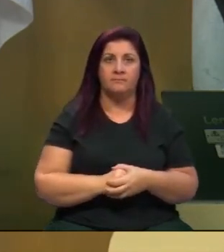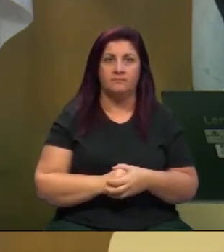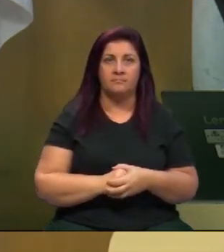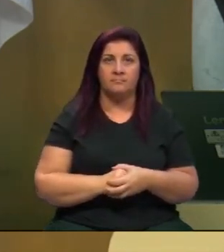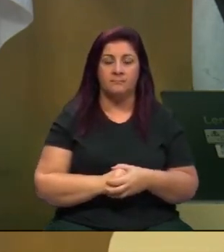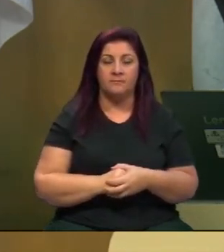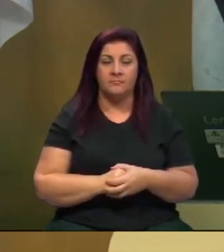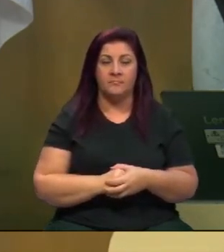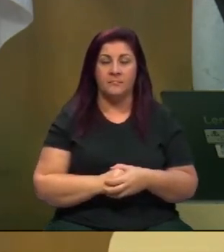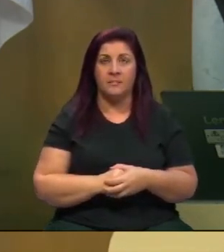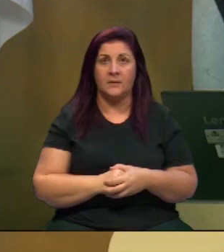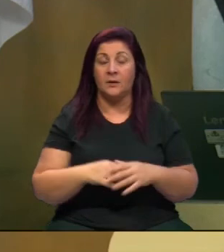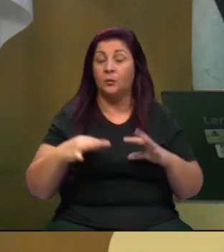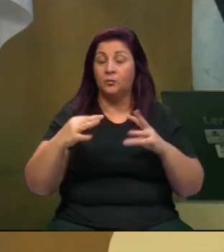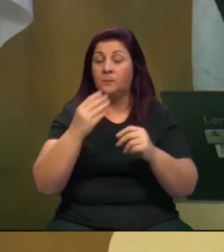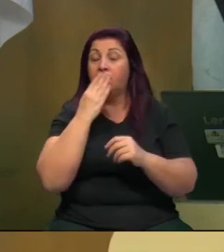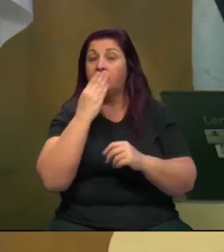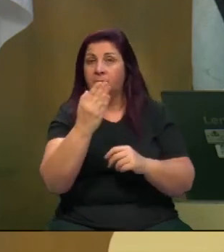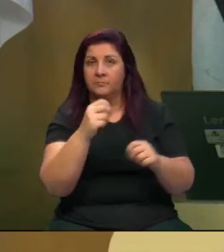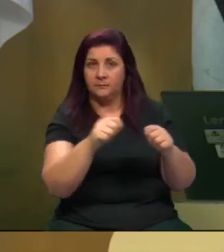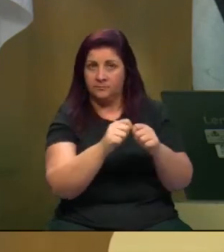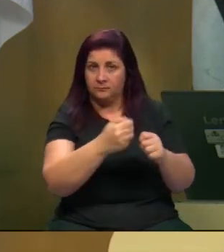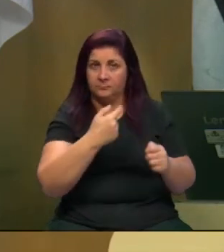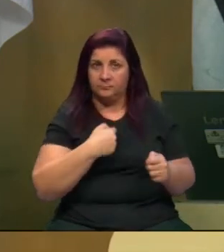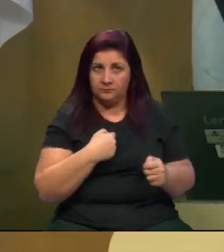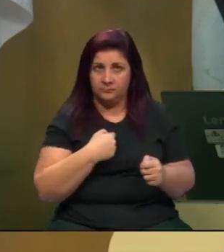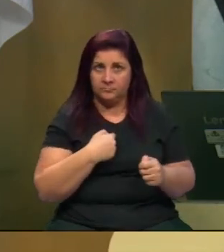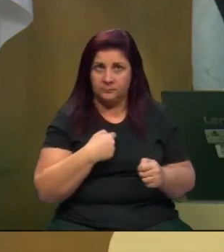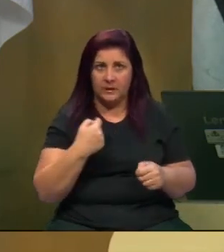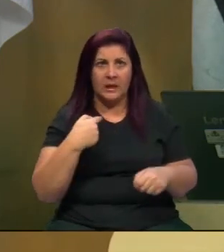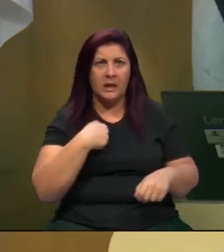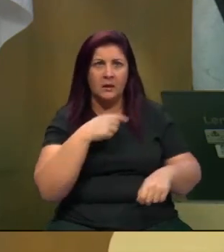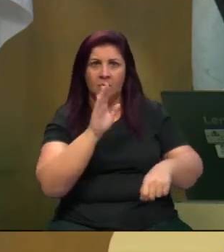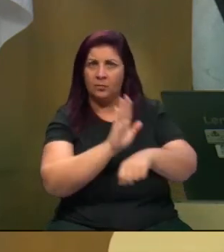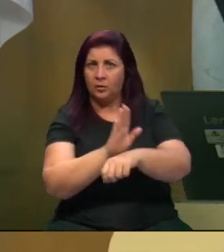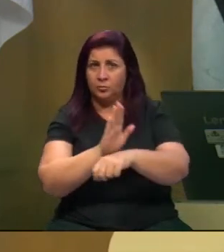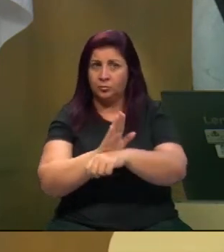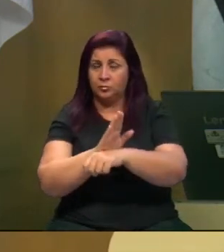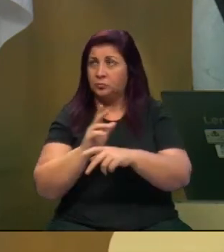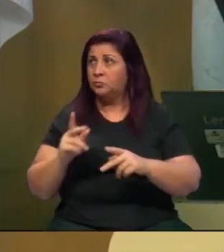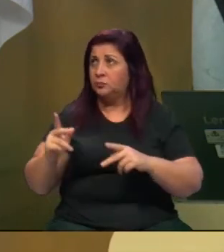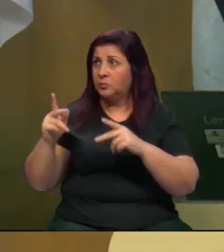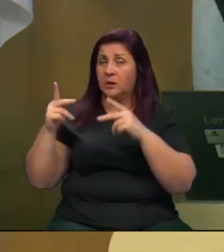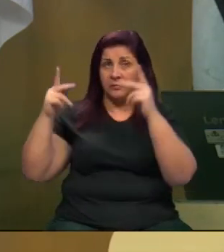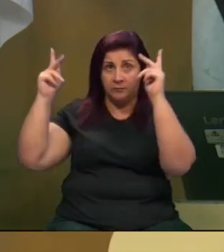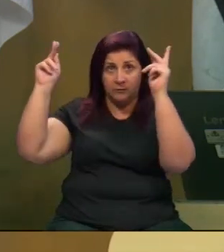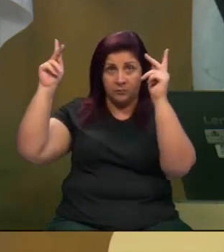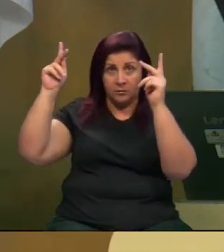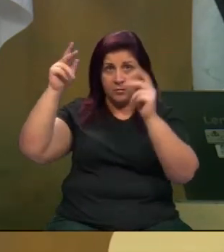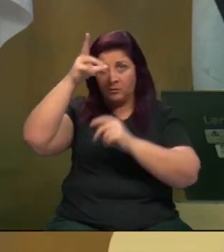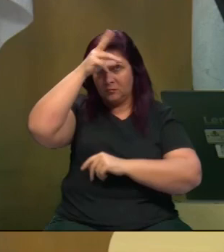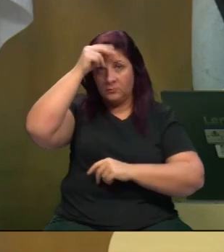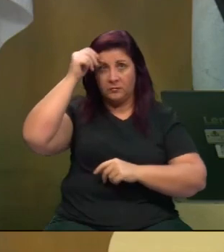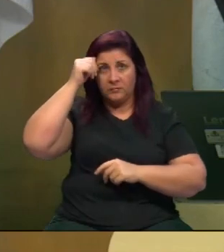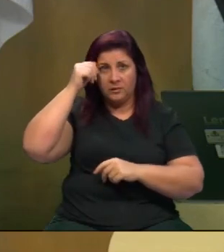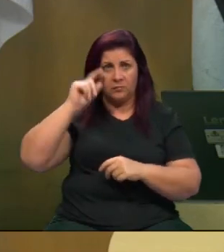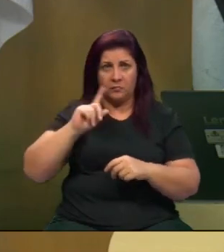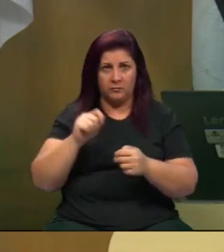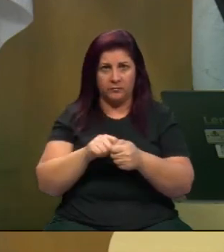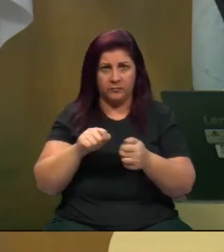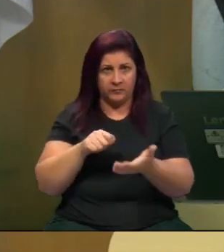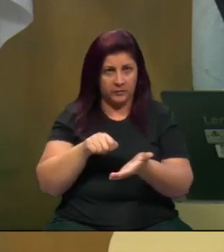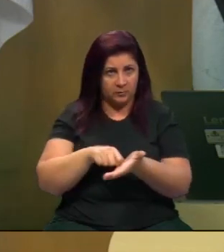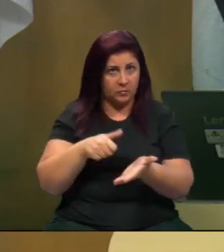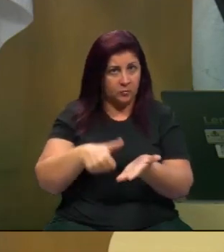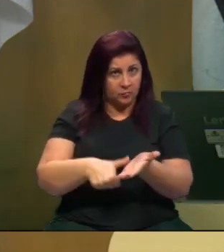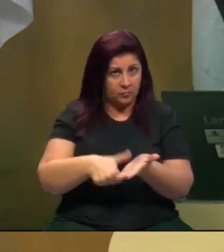deles pedidos que me fizeram. E não é que ajudei a eleger o Isaías Santana, que eu não vou fazer documento, não. Isso aí está errado,